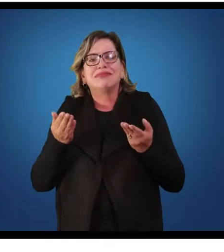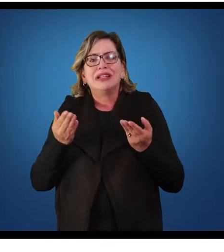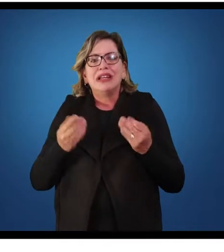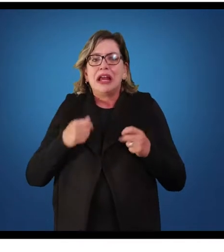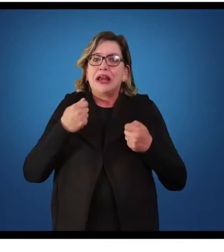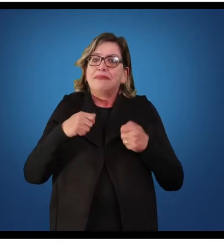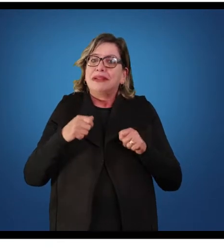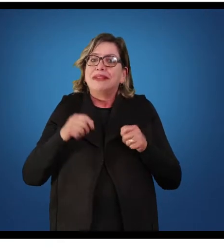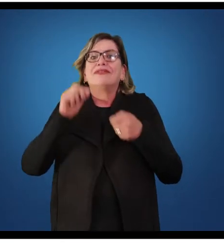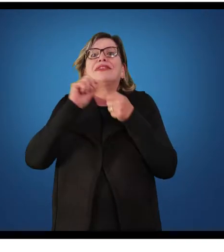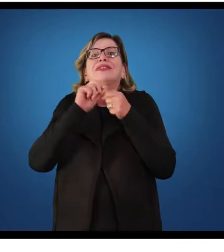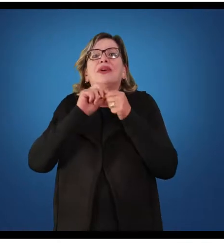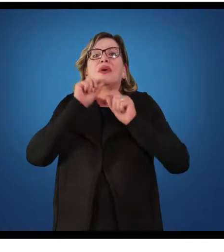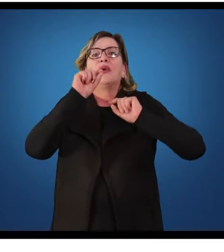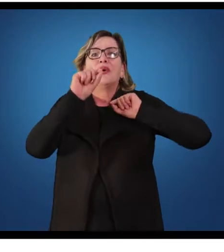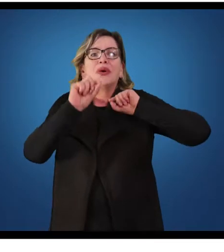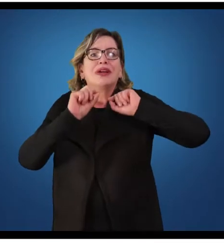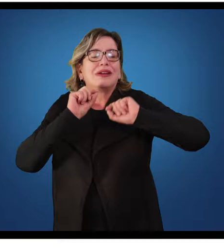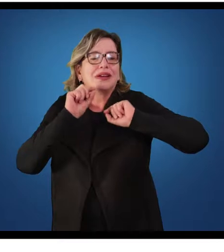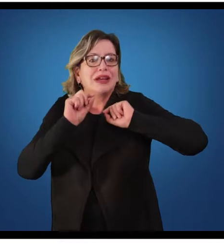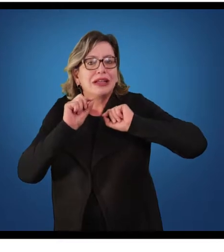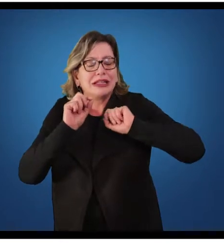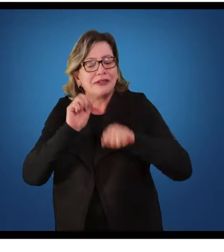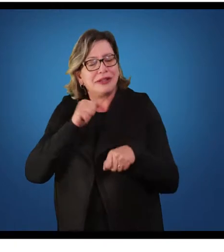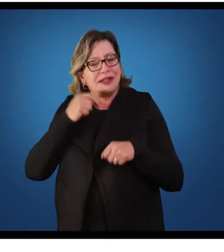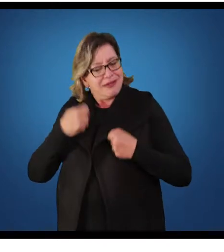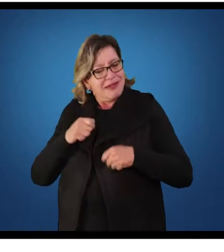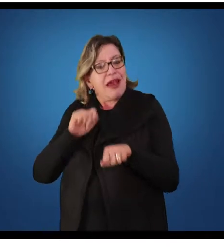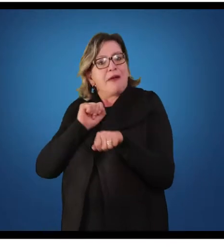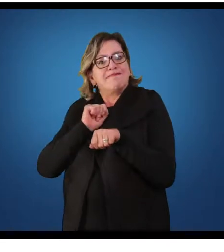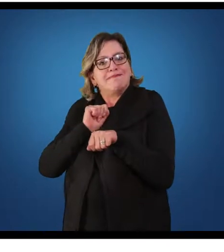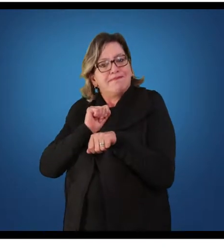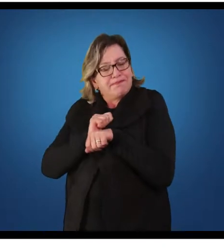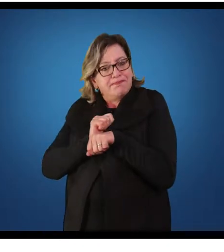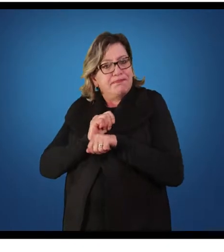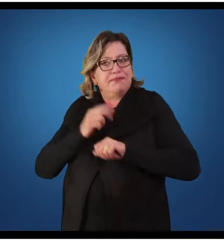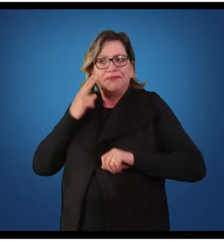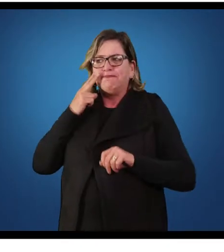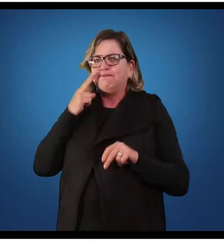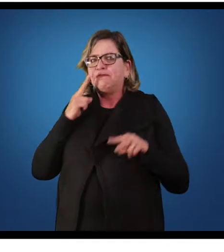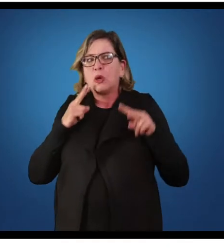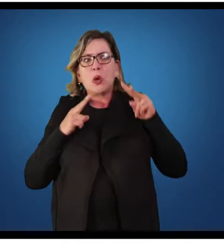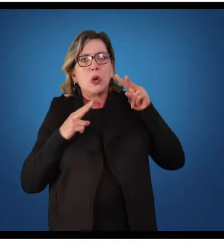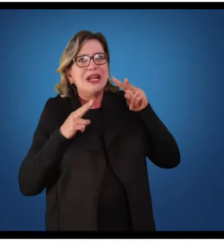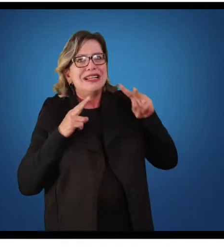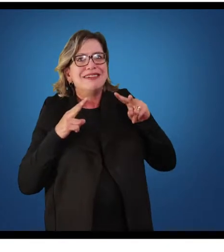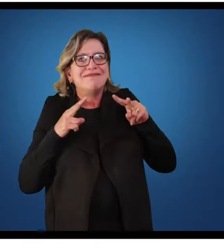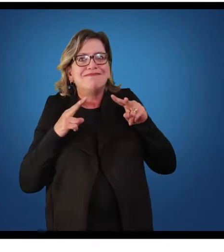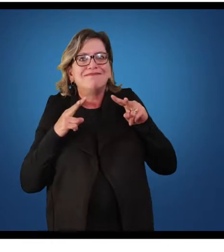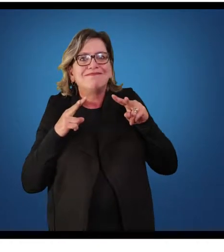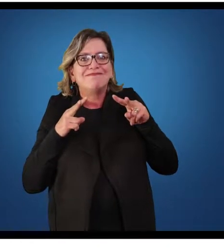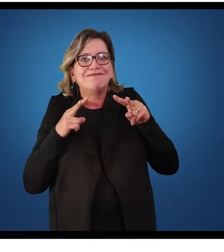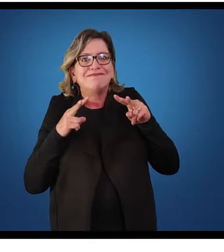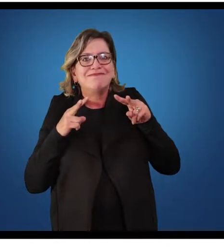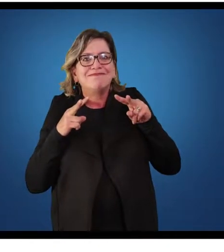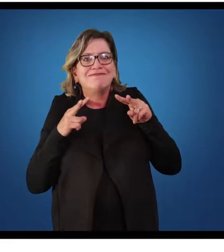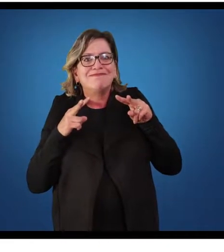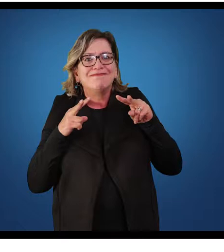Você tem que fazer o quê? Você tem que parar, olhar e